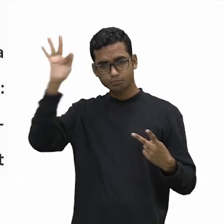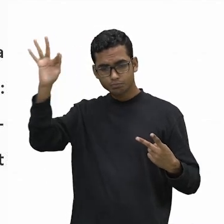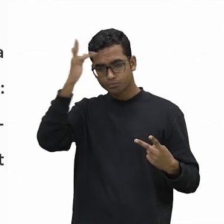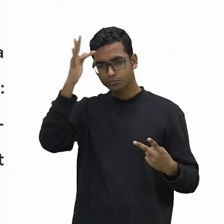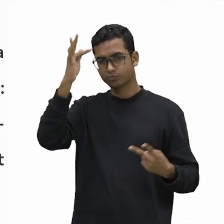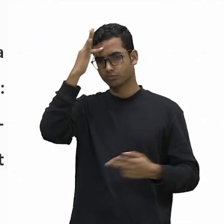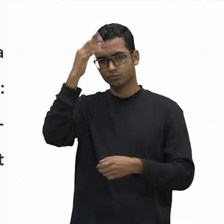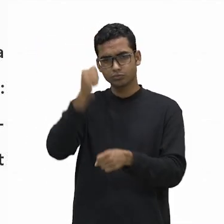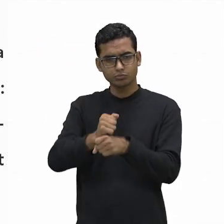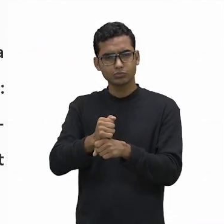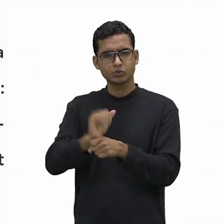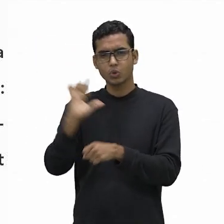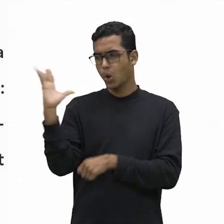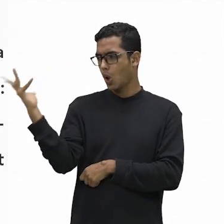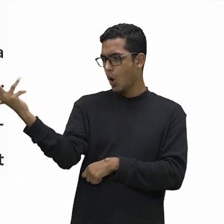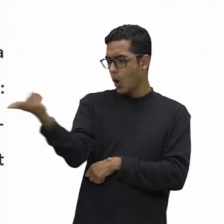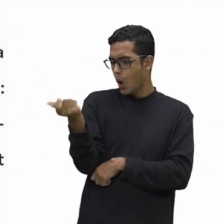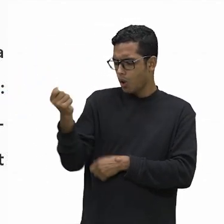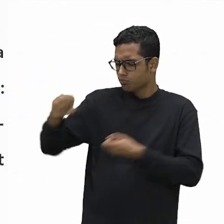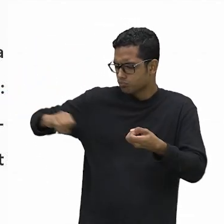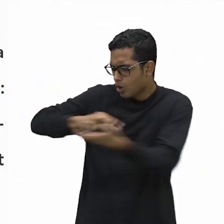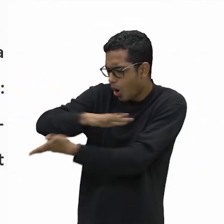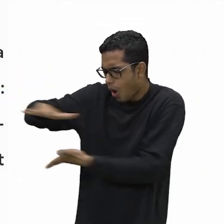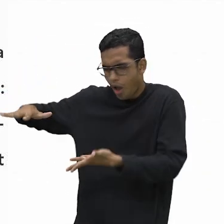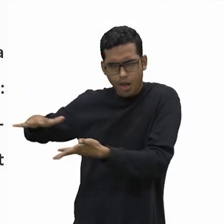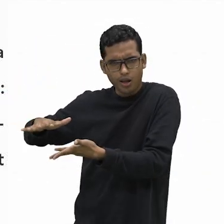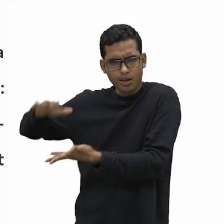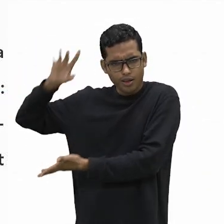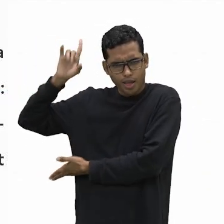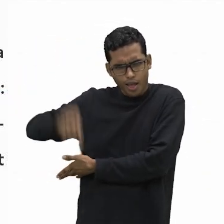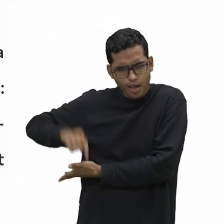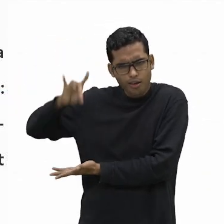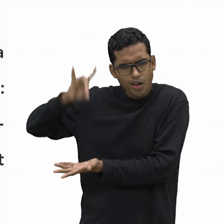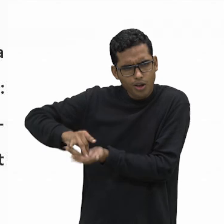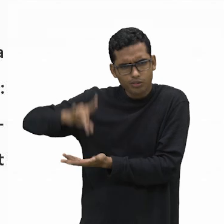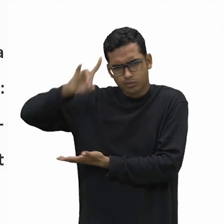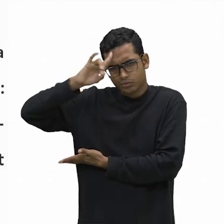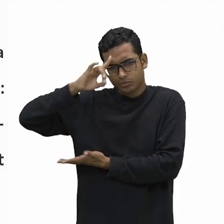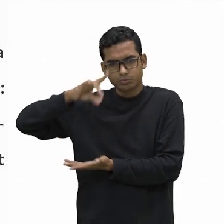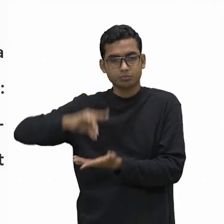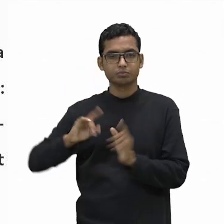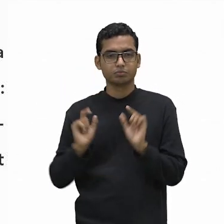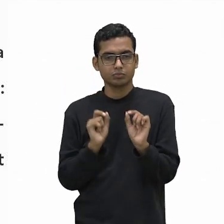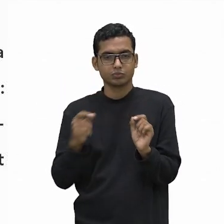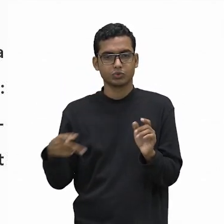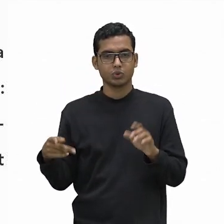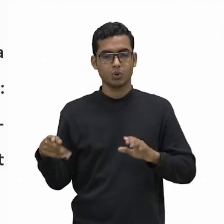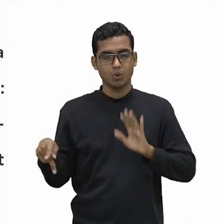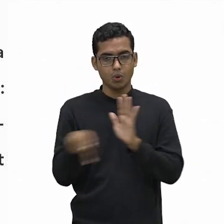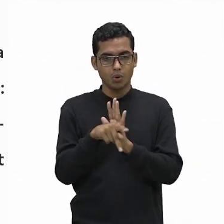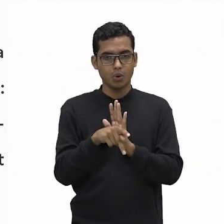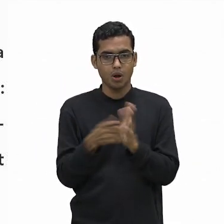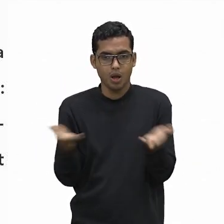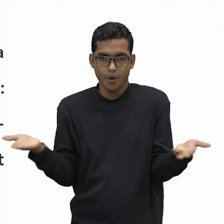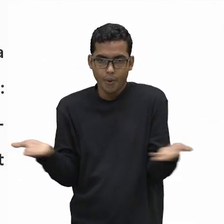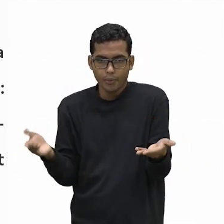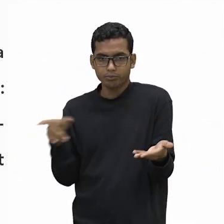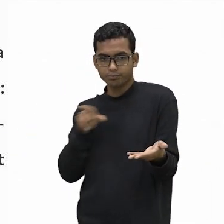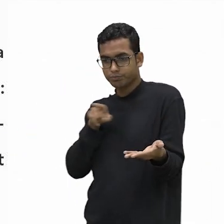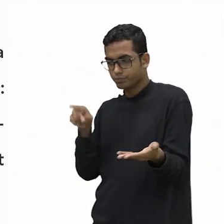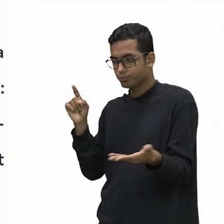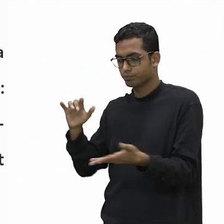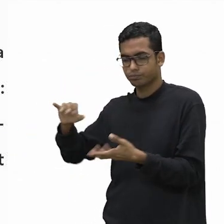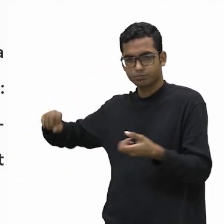é determinista ou não. O determinismo estrito é a tese de que o estado presente do universo fixa de